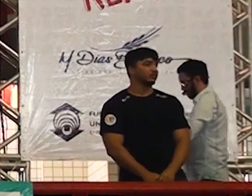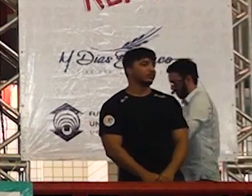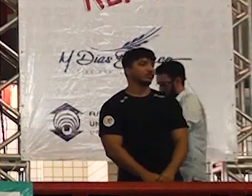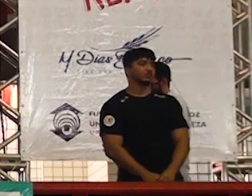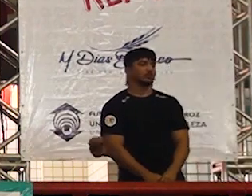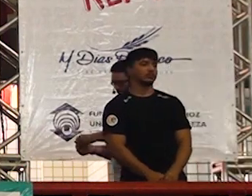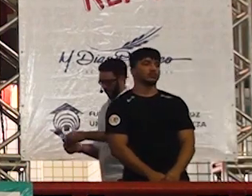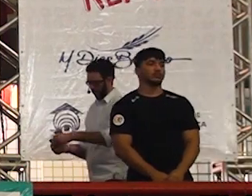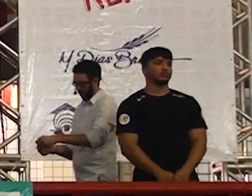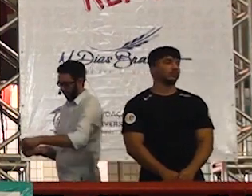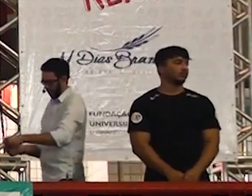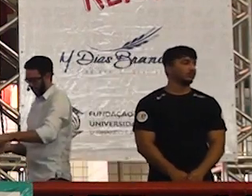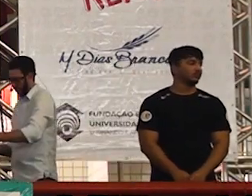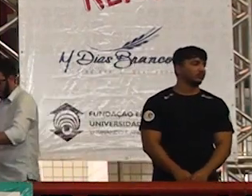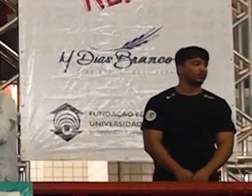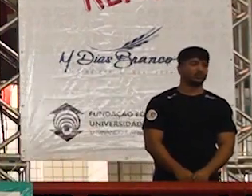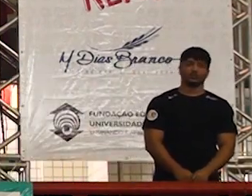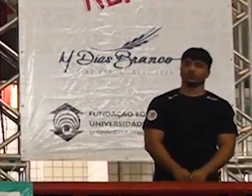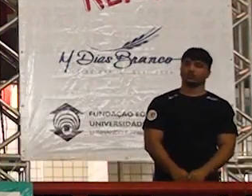Valeu.